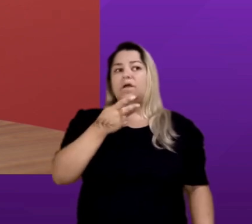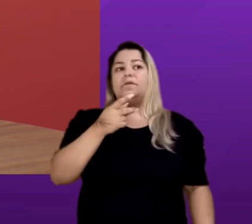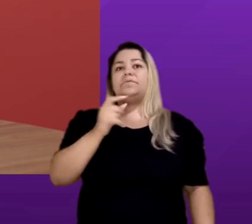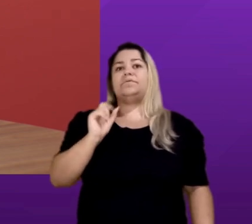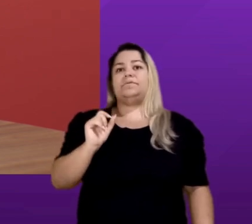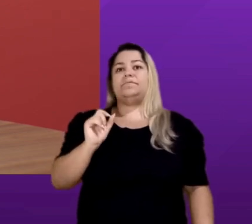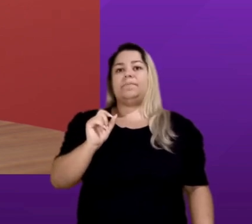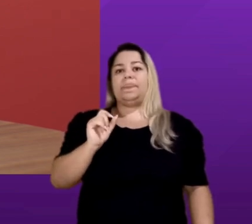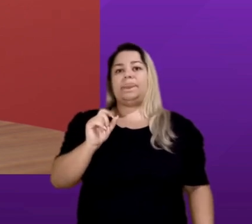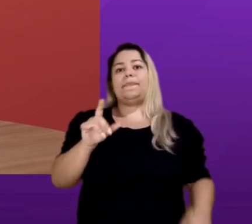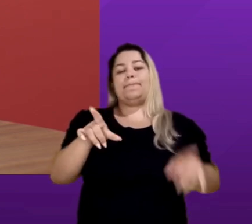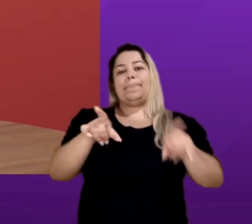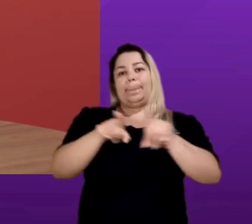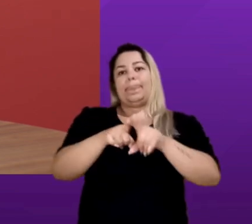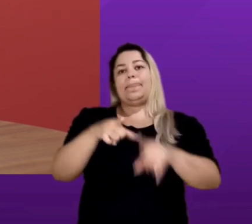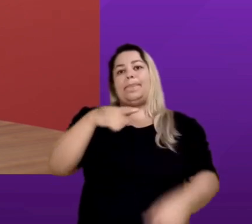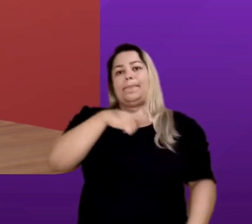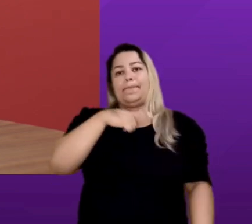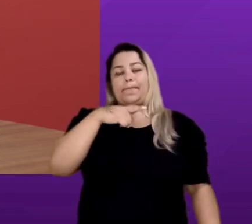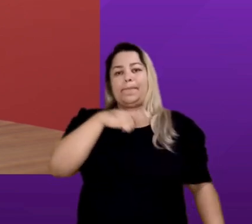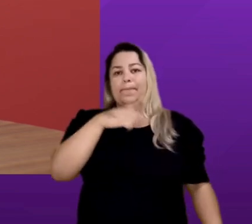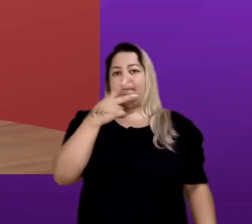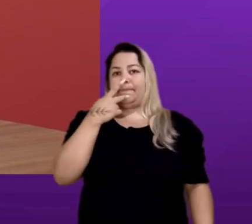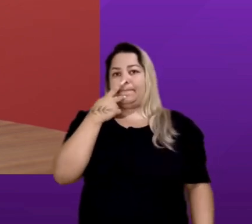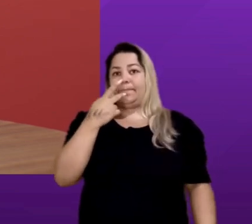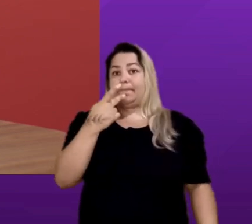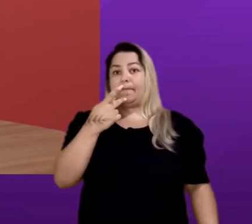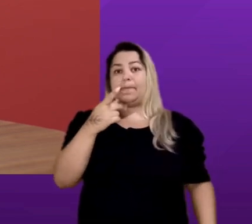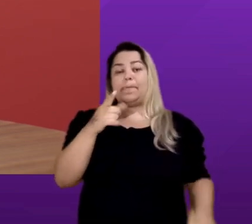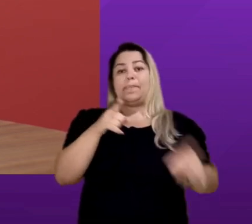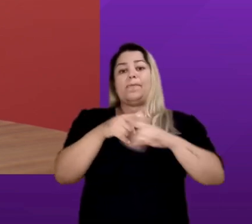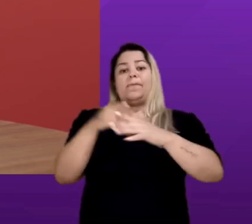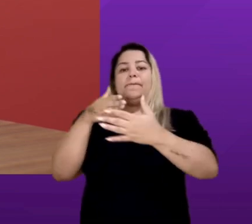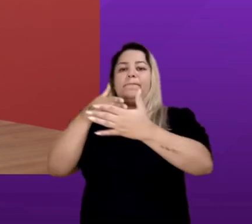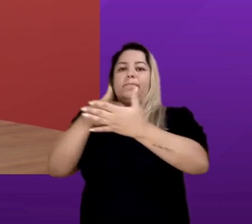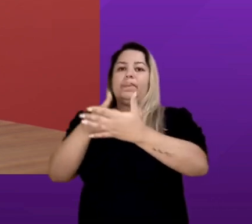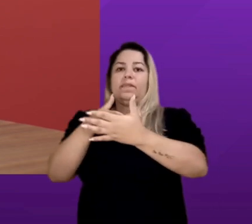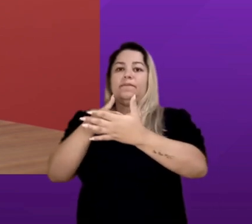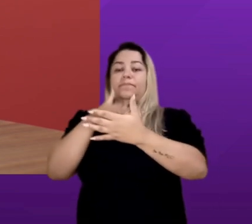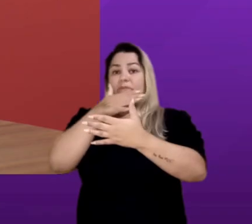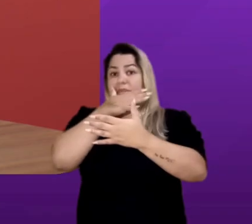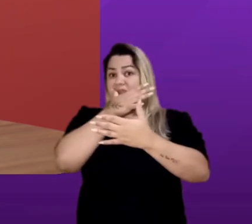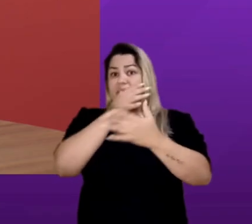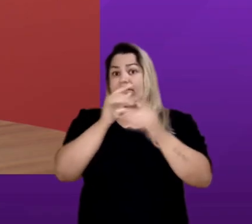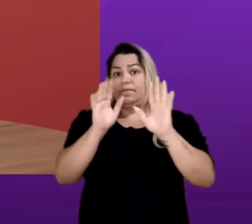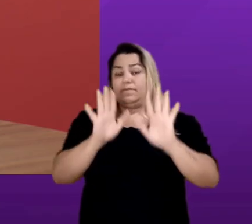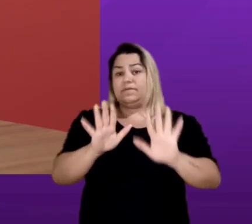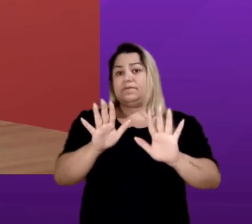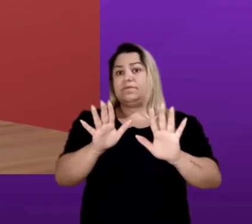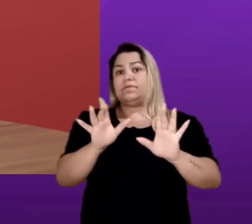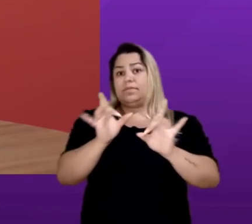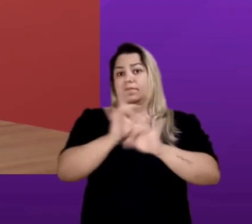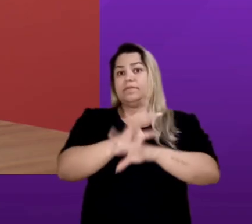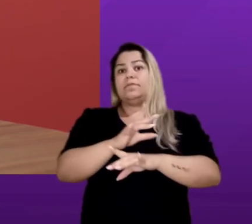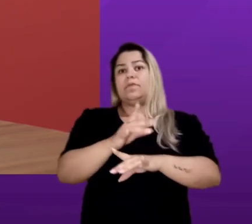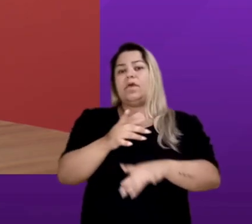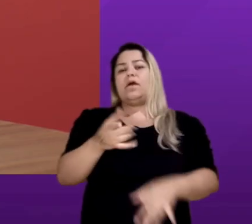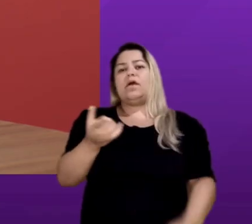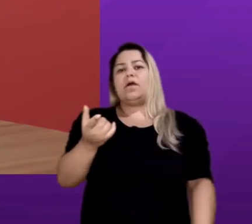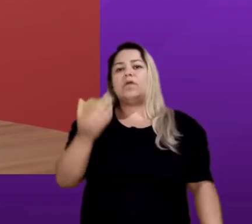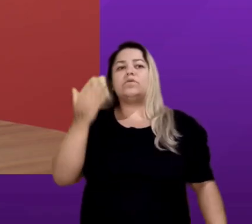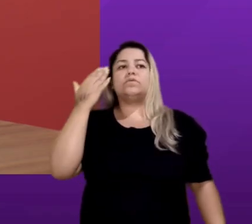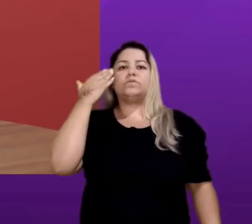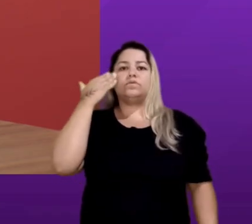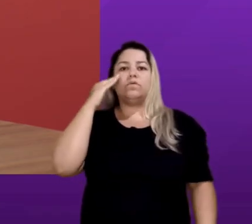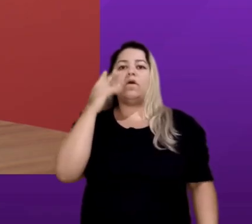de falar. Quando interrompe, também falava, não, companheiro, deixa a gente concluir nosso raciocínio, por favor, tenha um